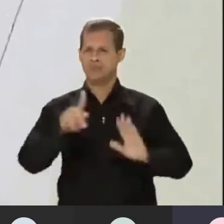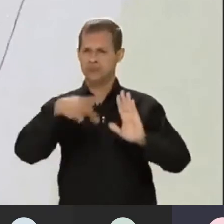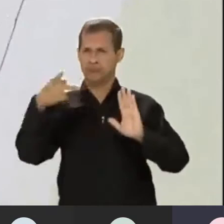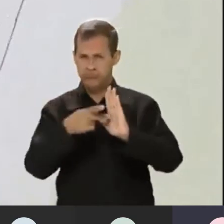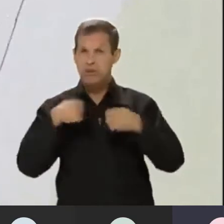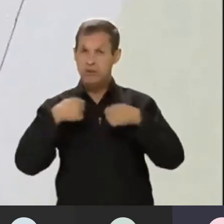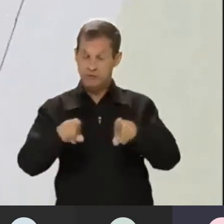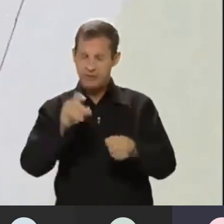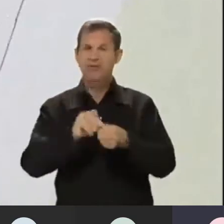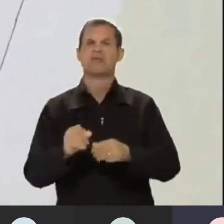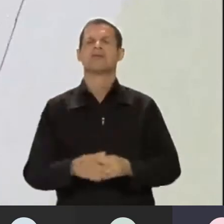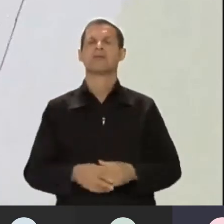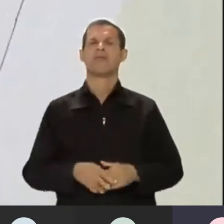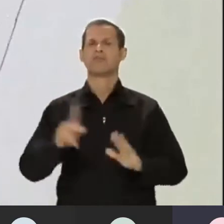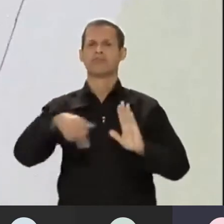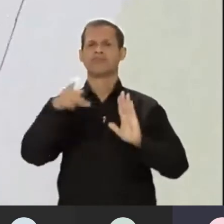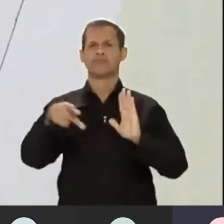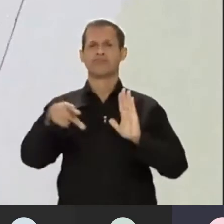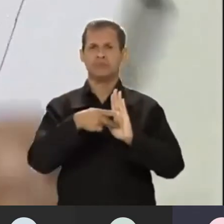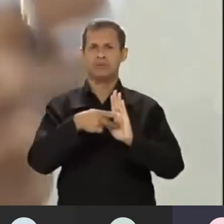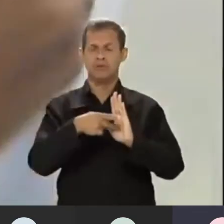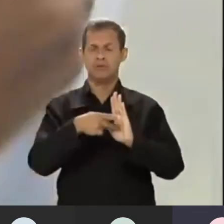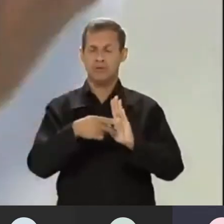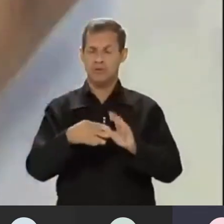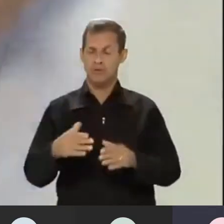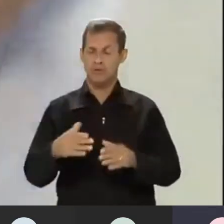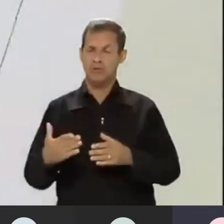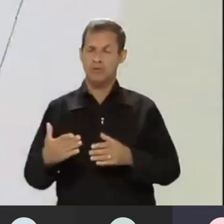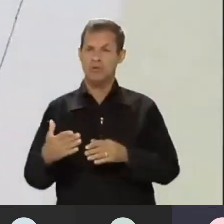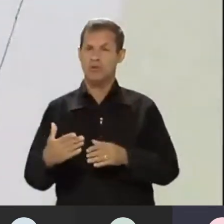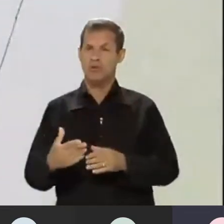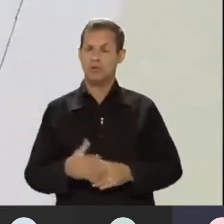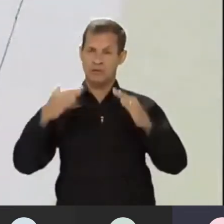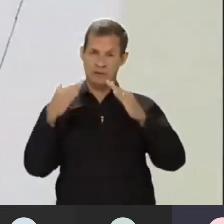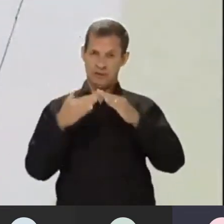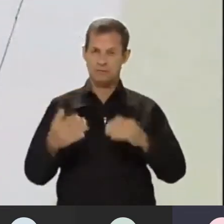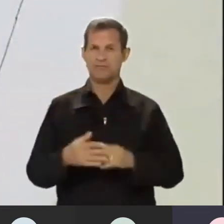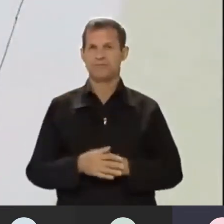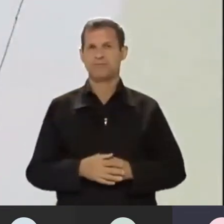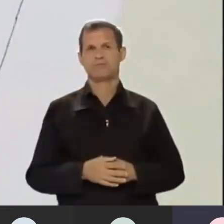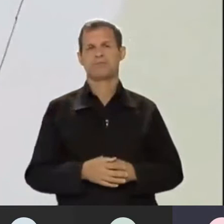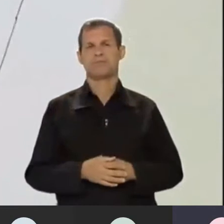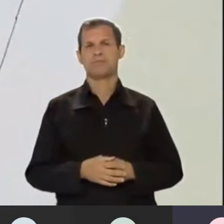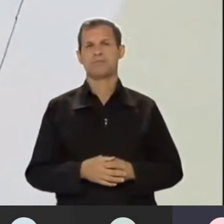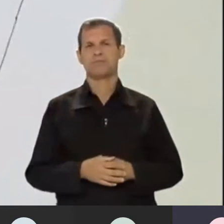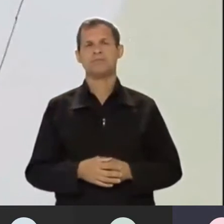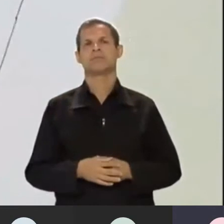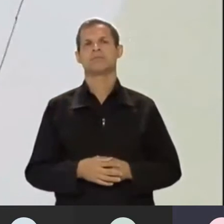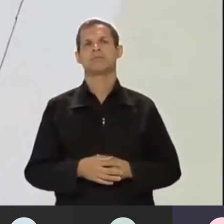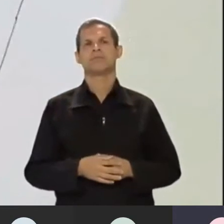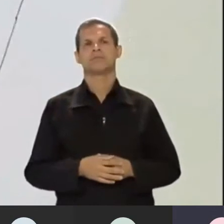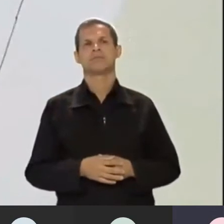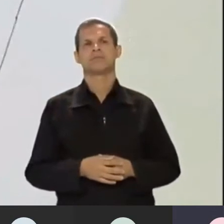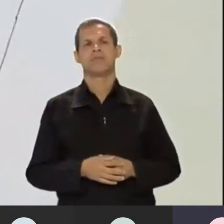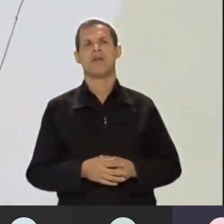ventilação. Então, eu preciso promover a ventilação desse meu local. Tá? Então, eu vou colocar aqui